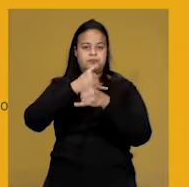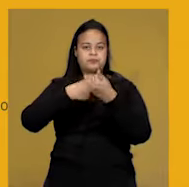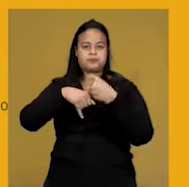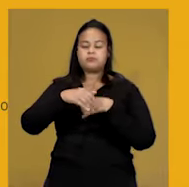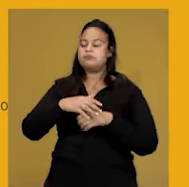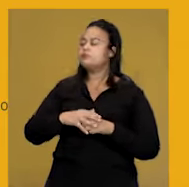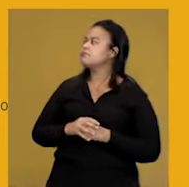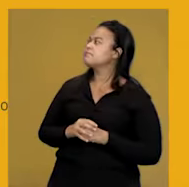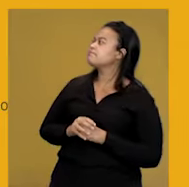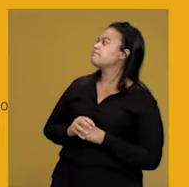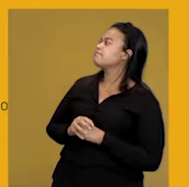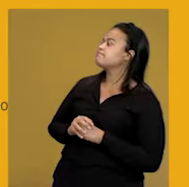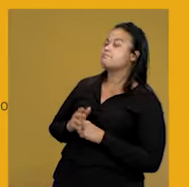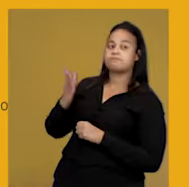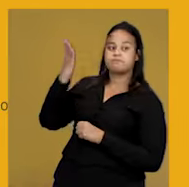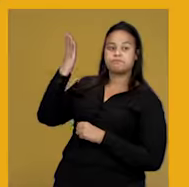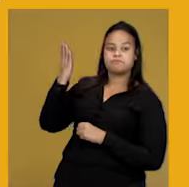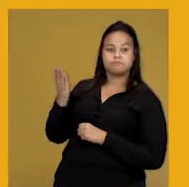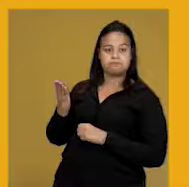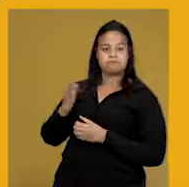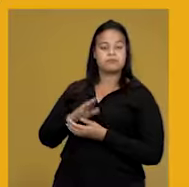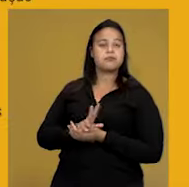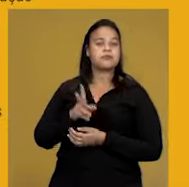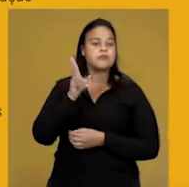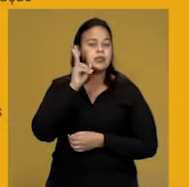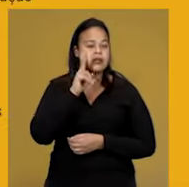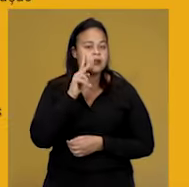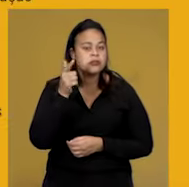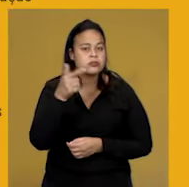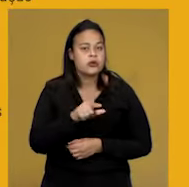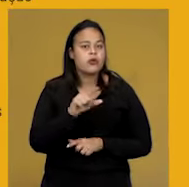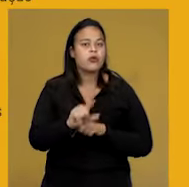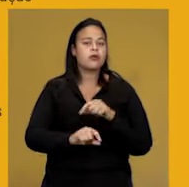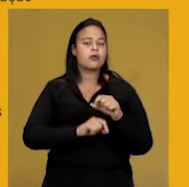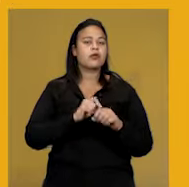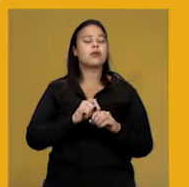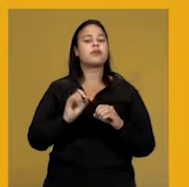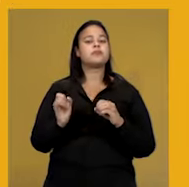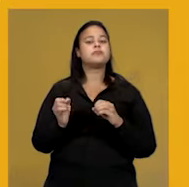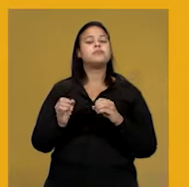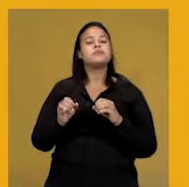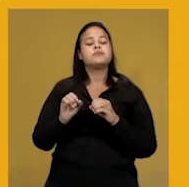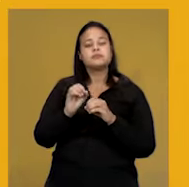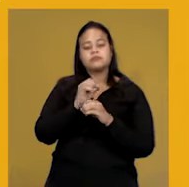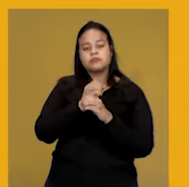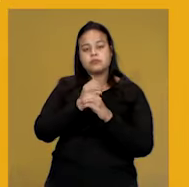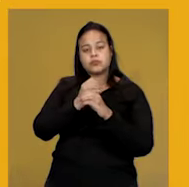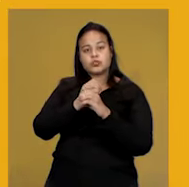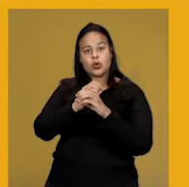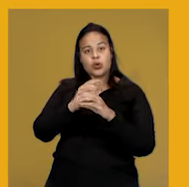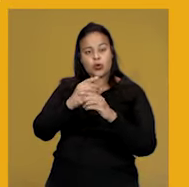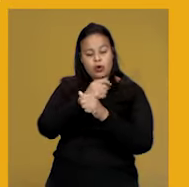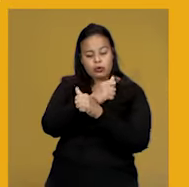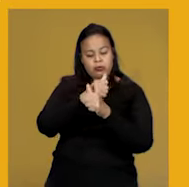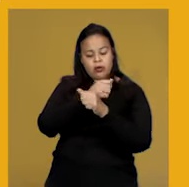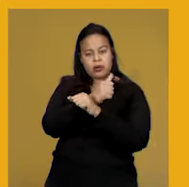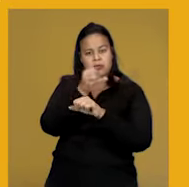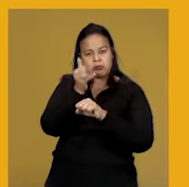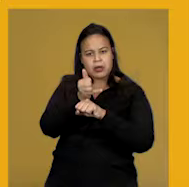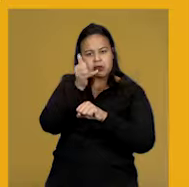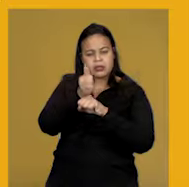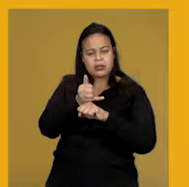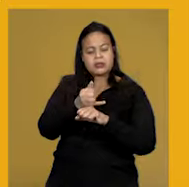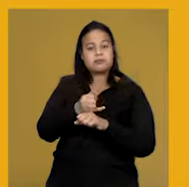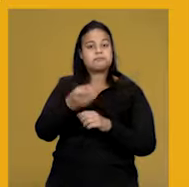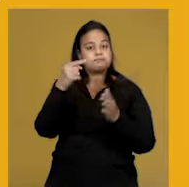Então nós vimos as substâncias iônica, covalente e metálica. E nós vamos resolver uma questão aqui. O manejo adequado do solo, questão do